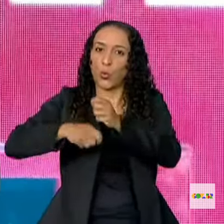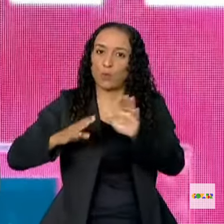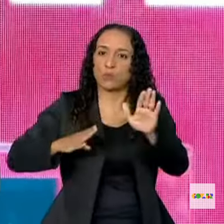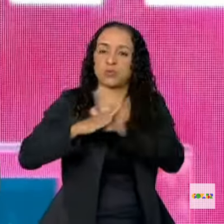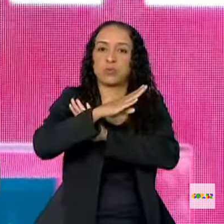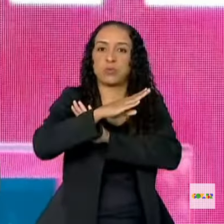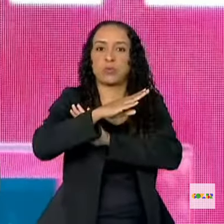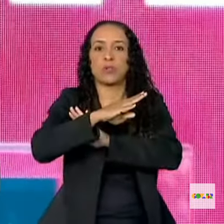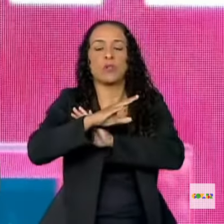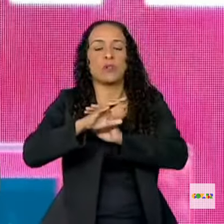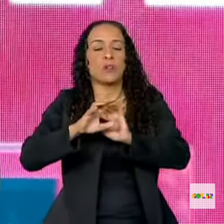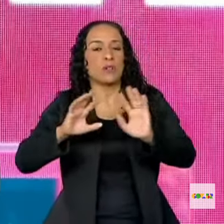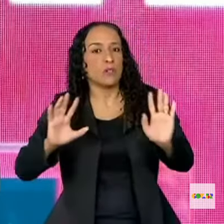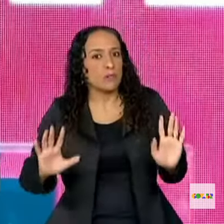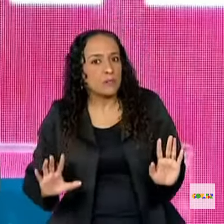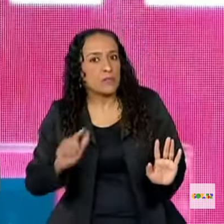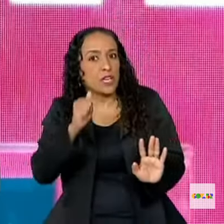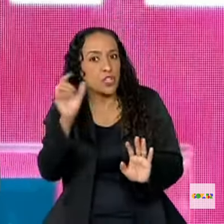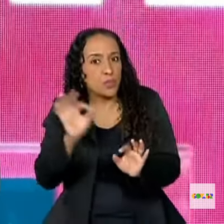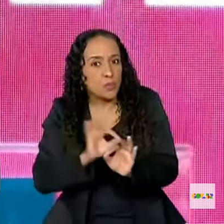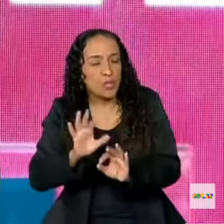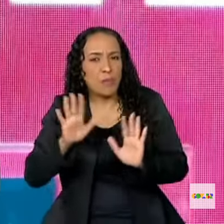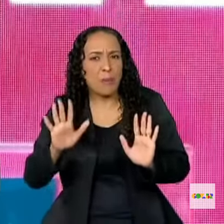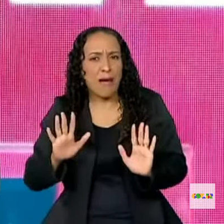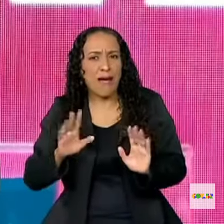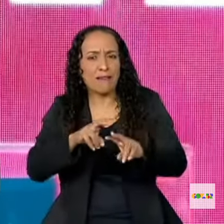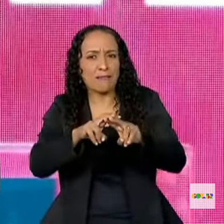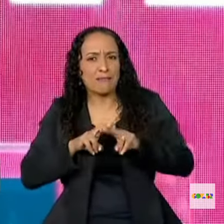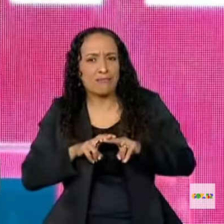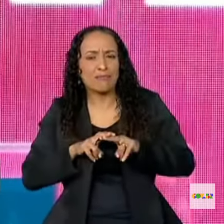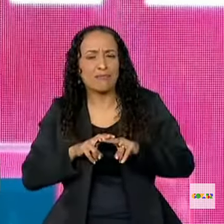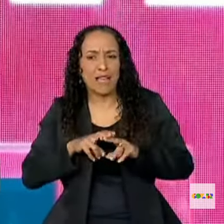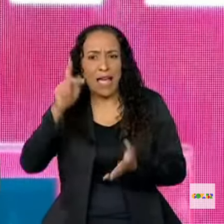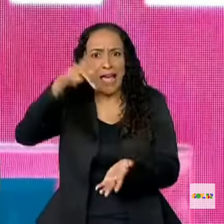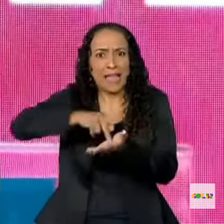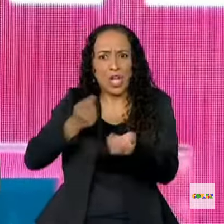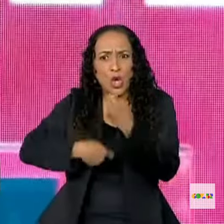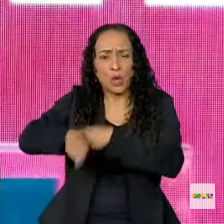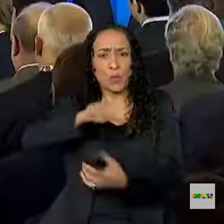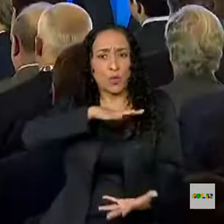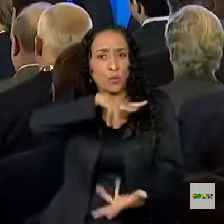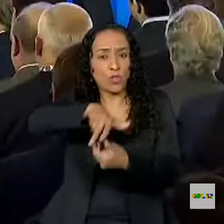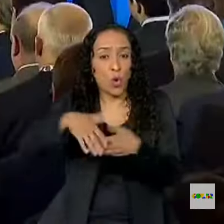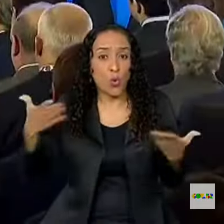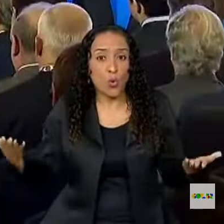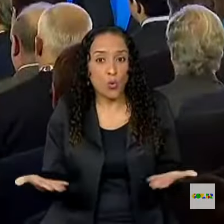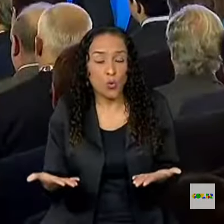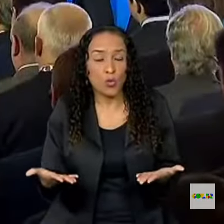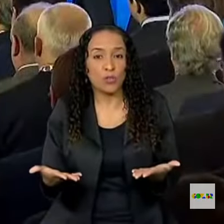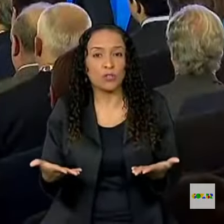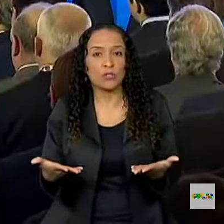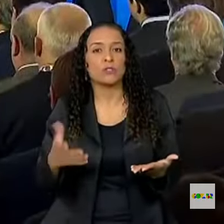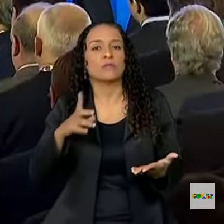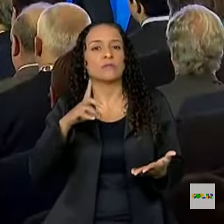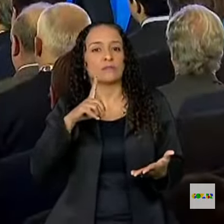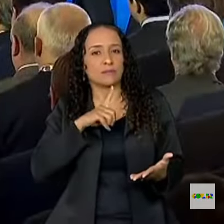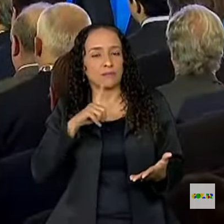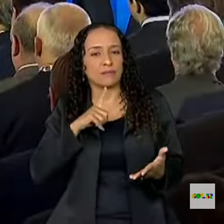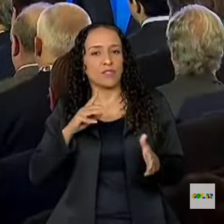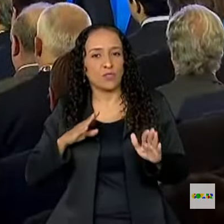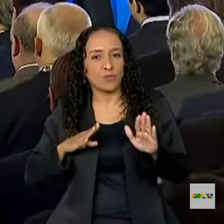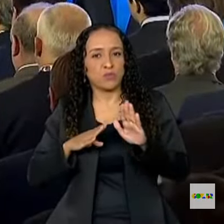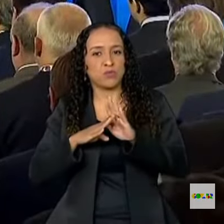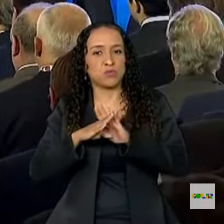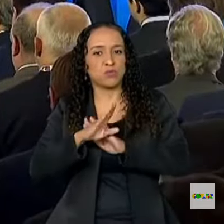crescimento extraordinário mas em função da realidade da economia mundial hoje é um crescimento